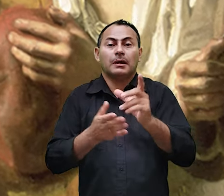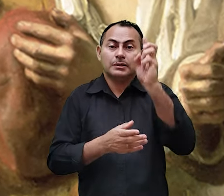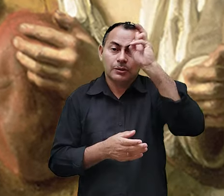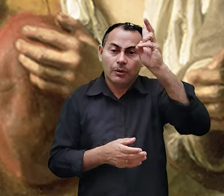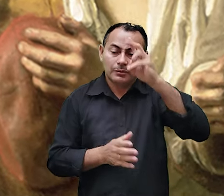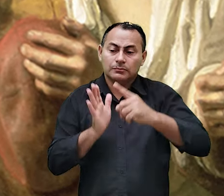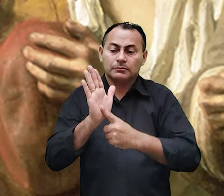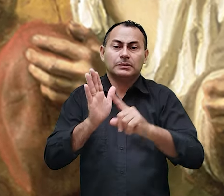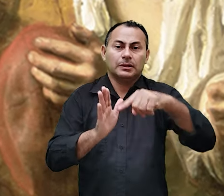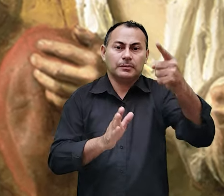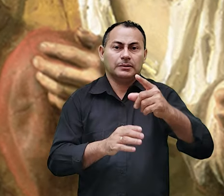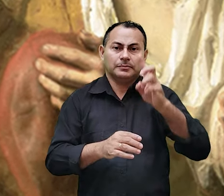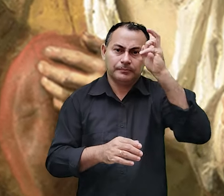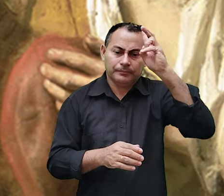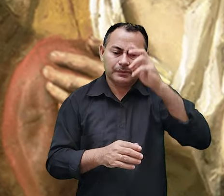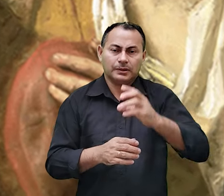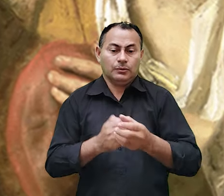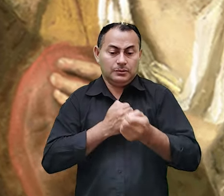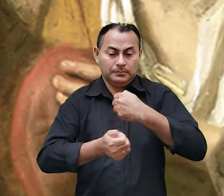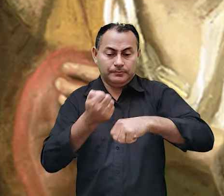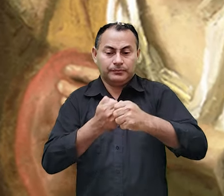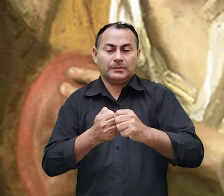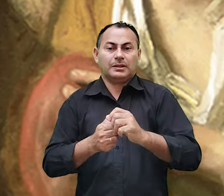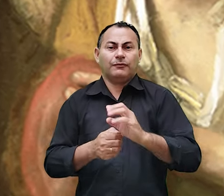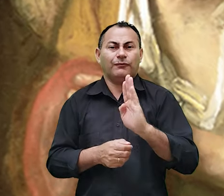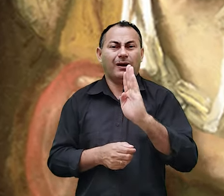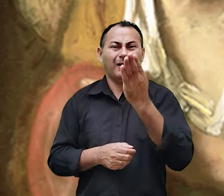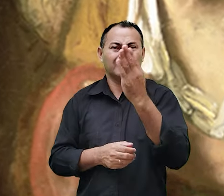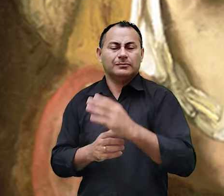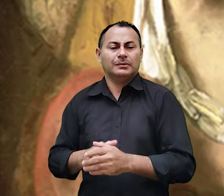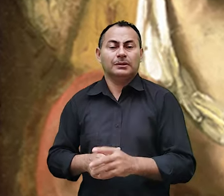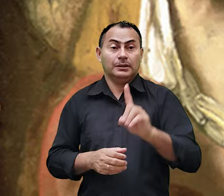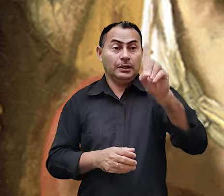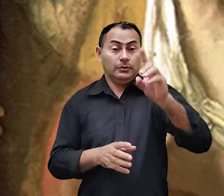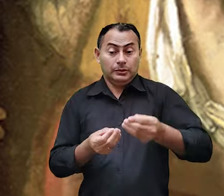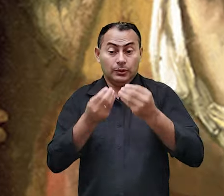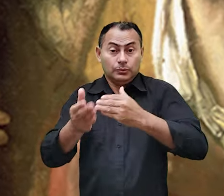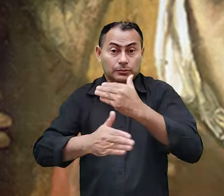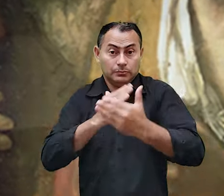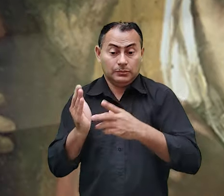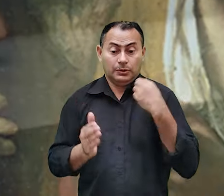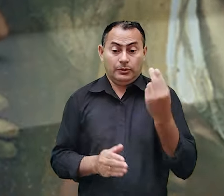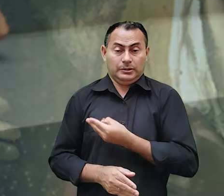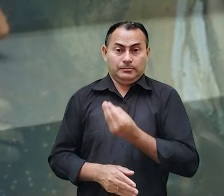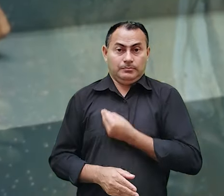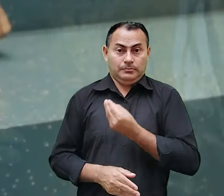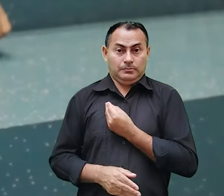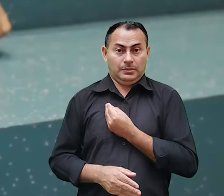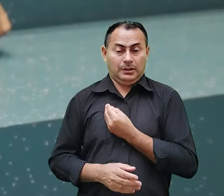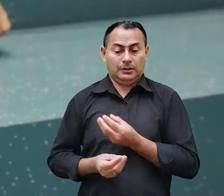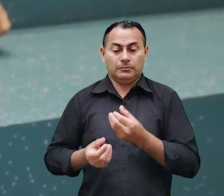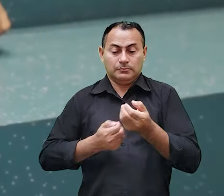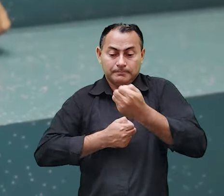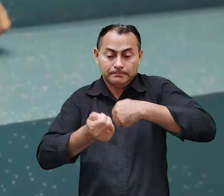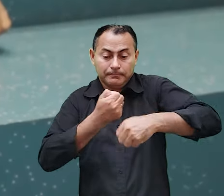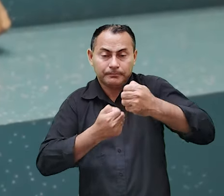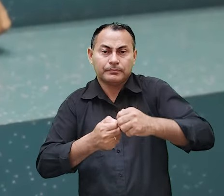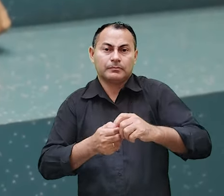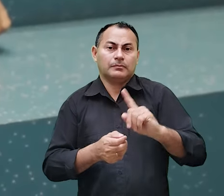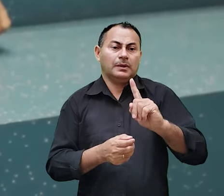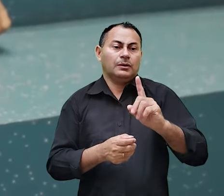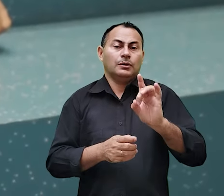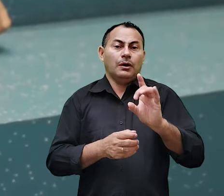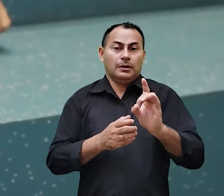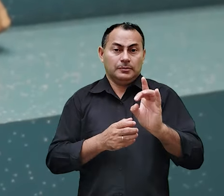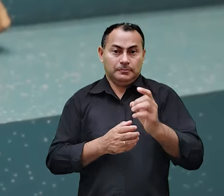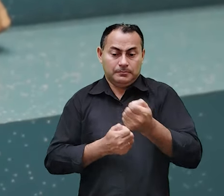dele? Essa parábola vem logo depois da parábola do administrador astuto. Deus deu a todos nós uma vida e nos fez administradores